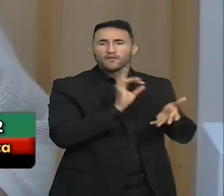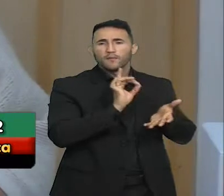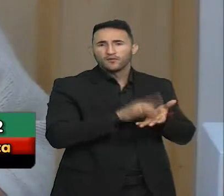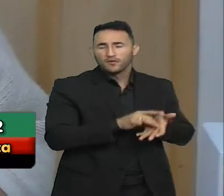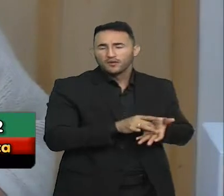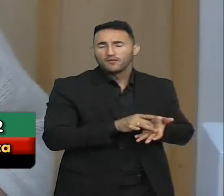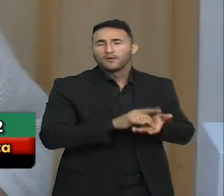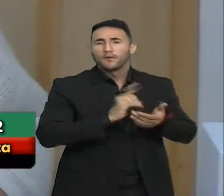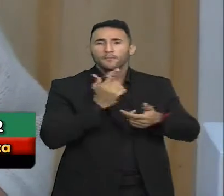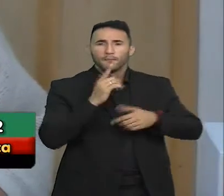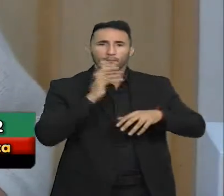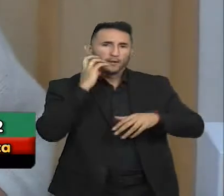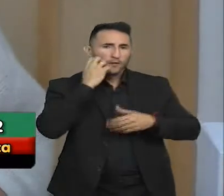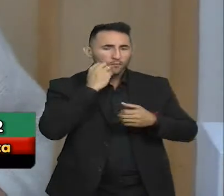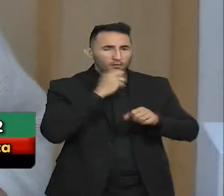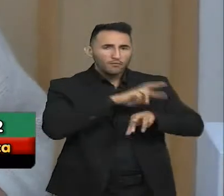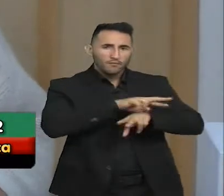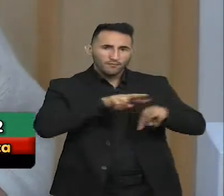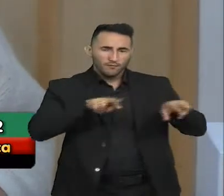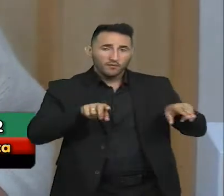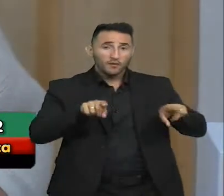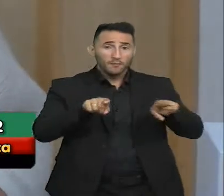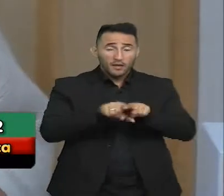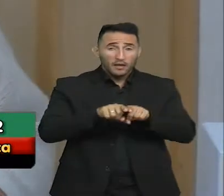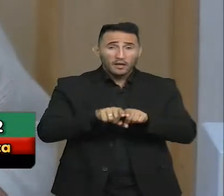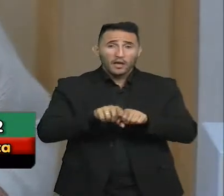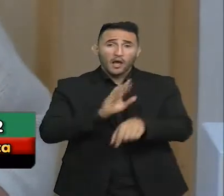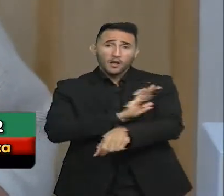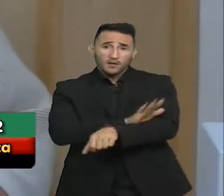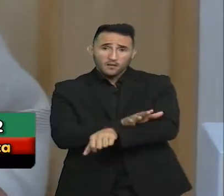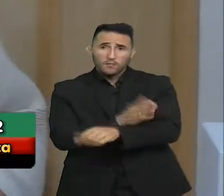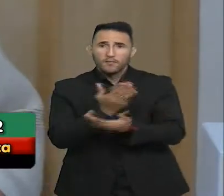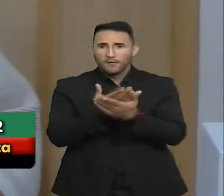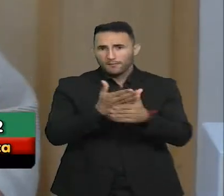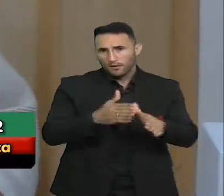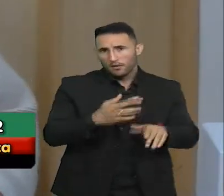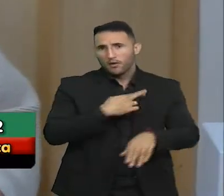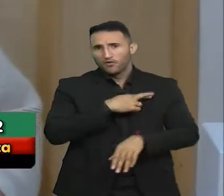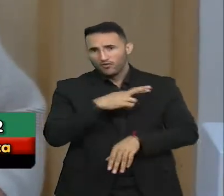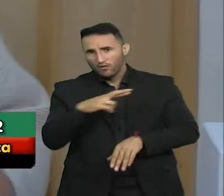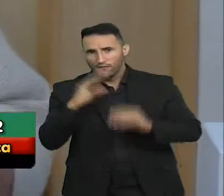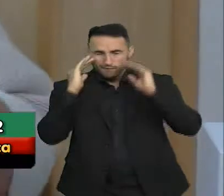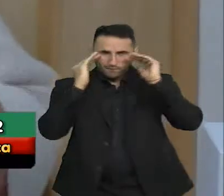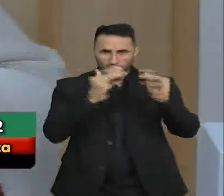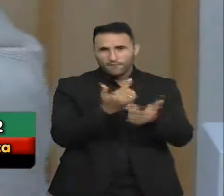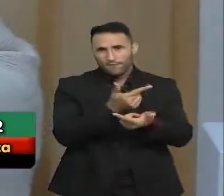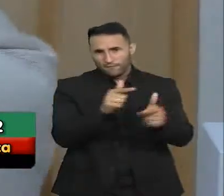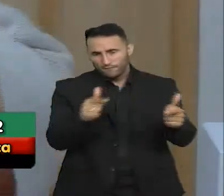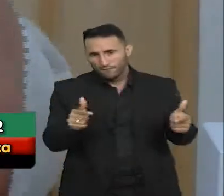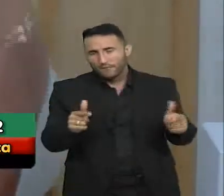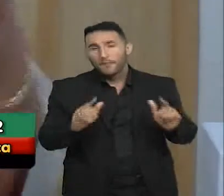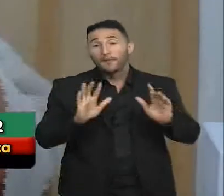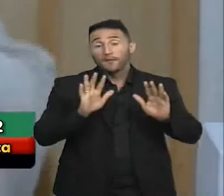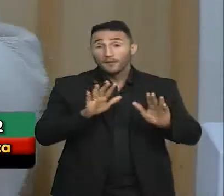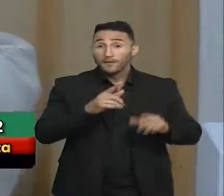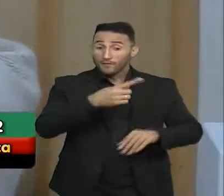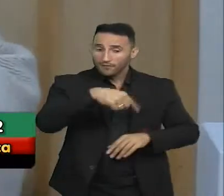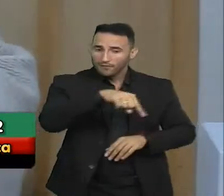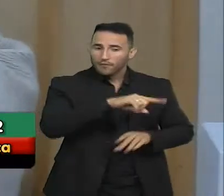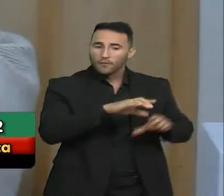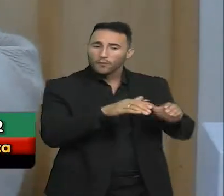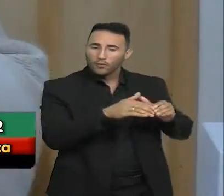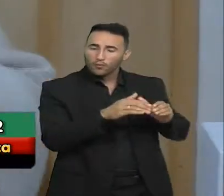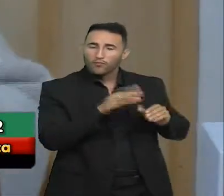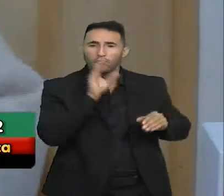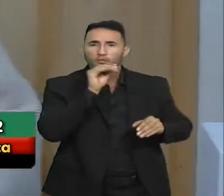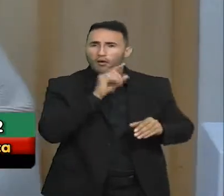Comunidades Tradicionais e Combate ao Racismo e Intolerância Religiosa. E, através desse corpo, dessa equipe, é